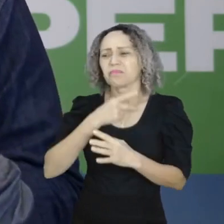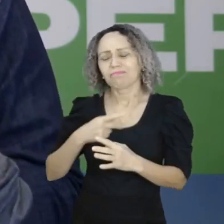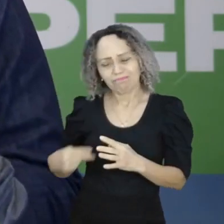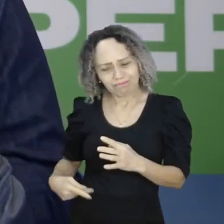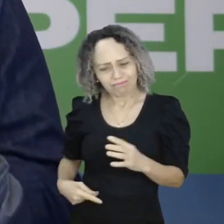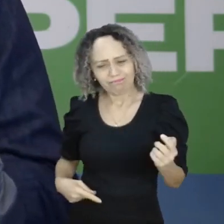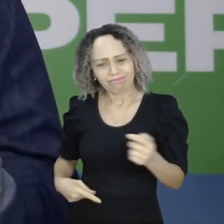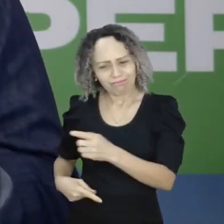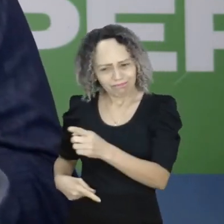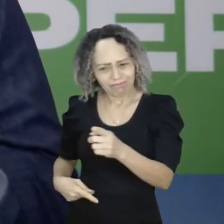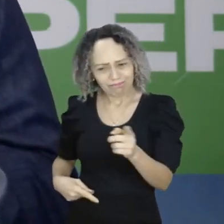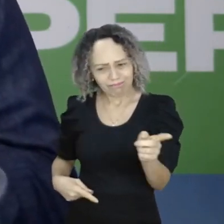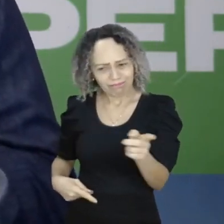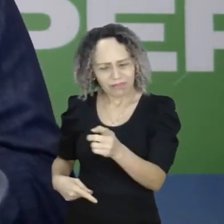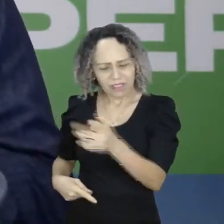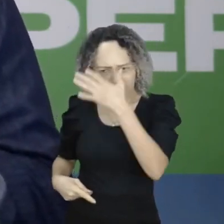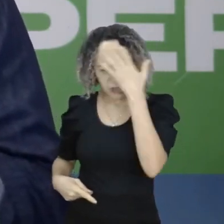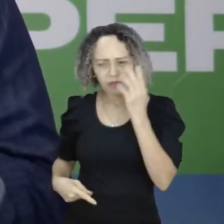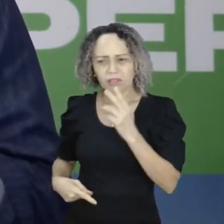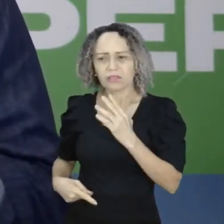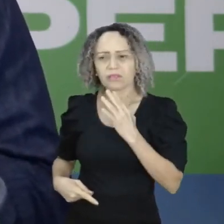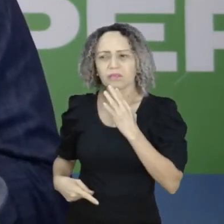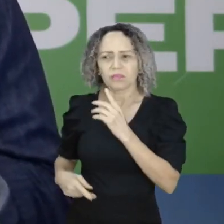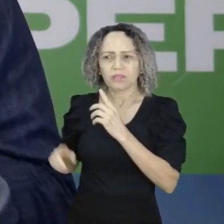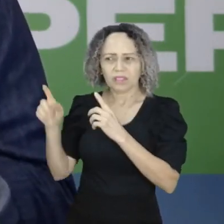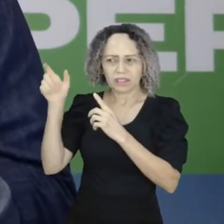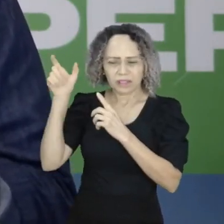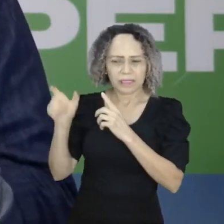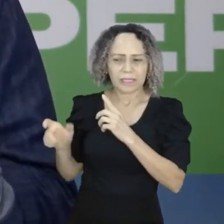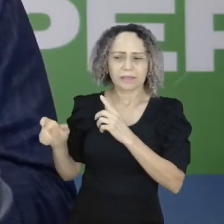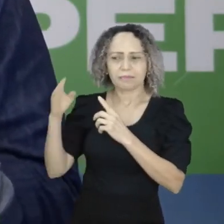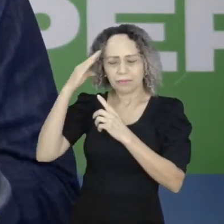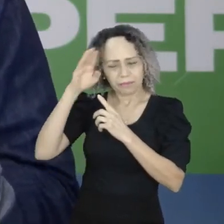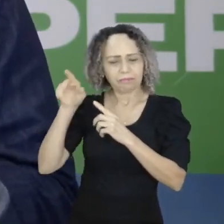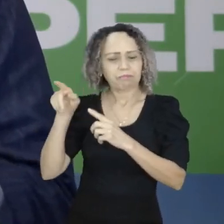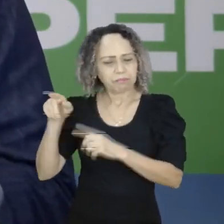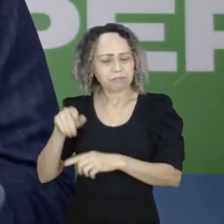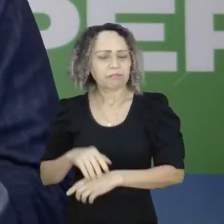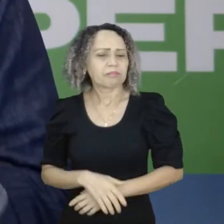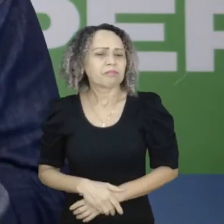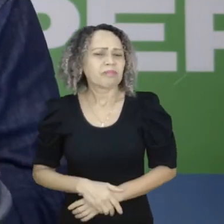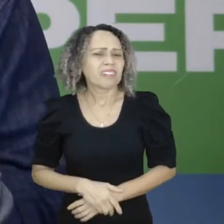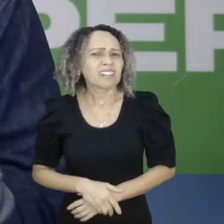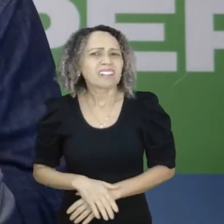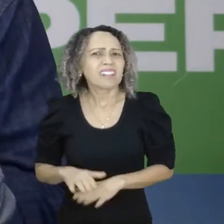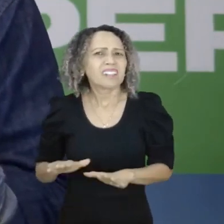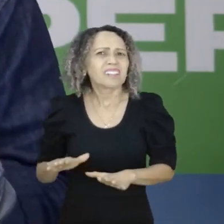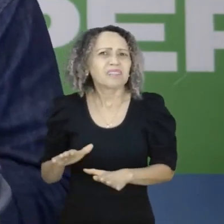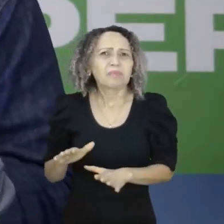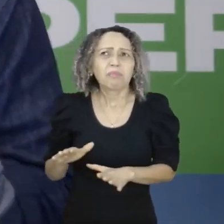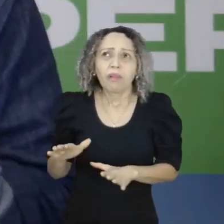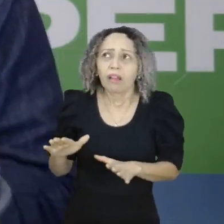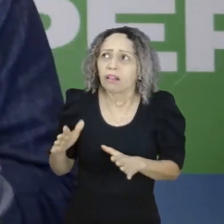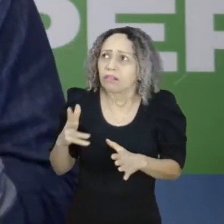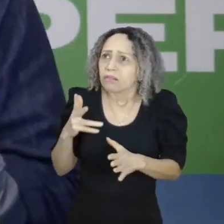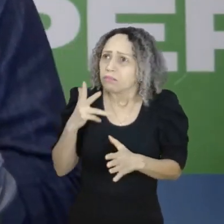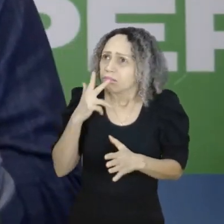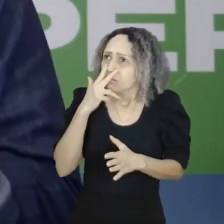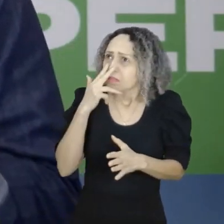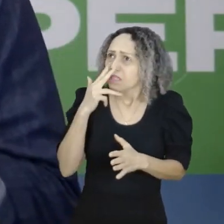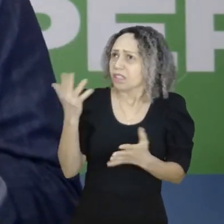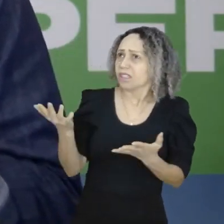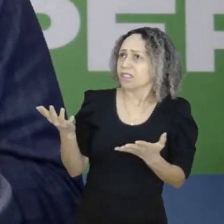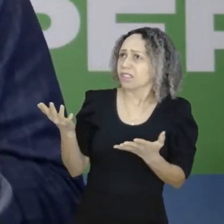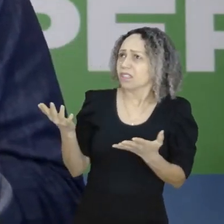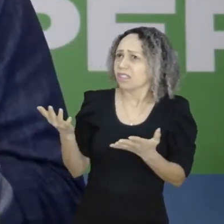Ele, sinceramente, ele me parece que a primeira palavra que ele aprendeu quando ele começou a falar